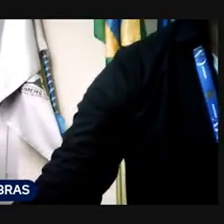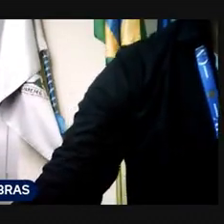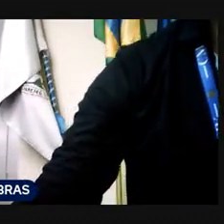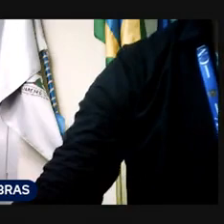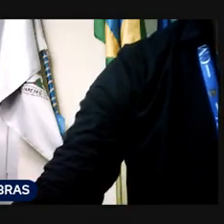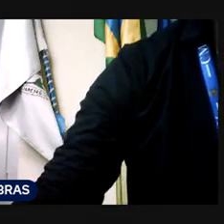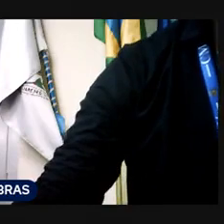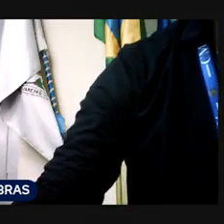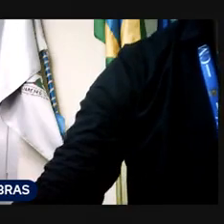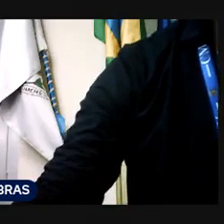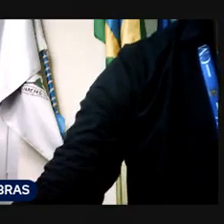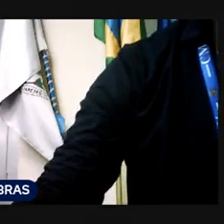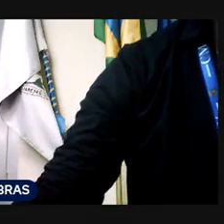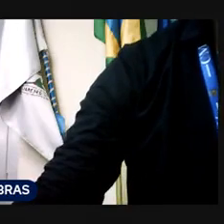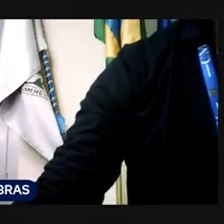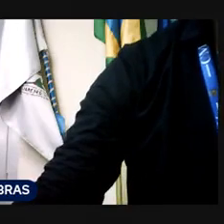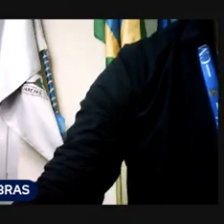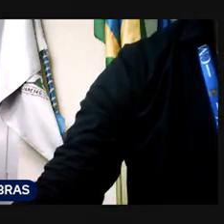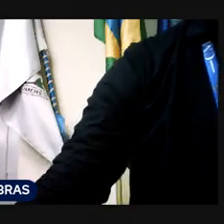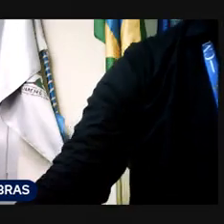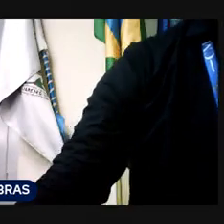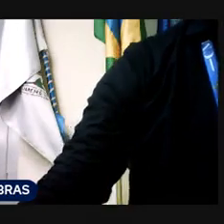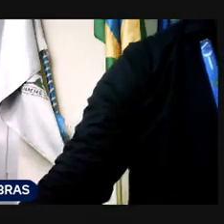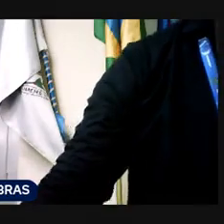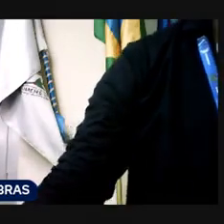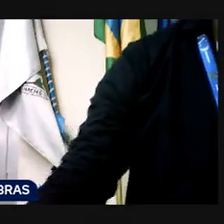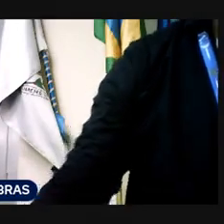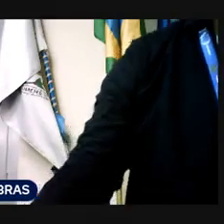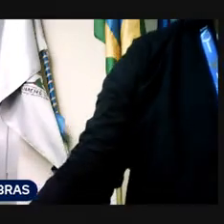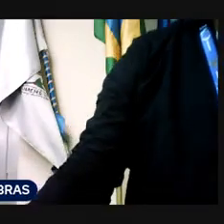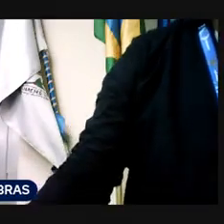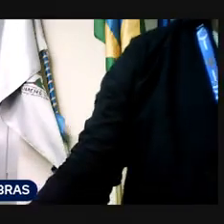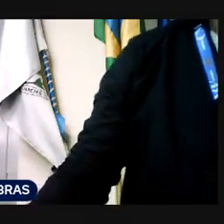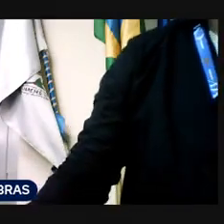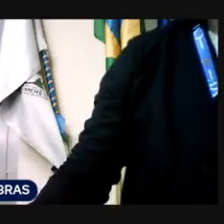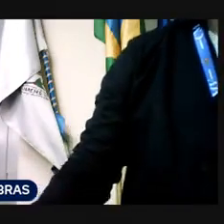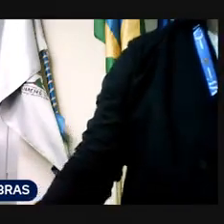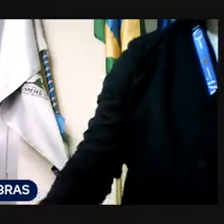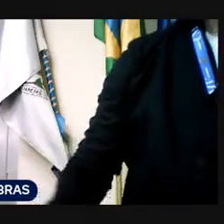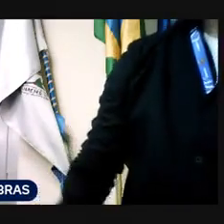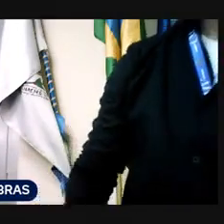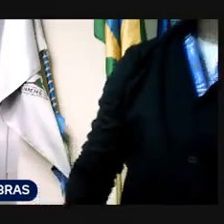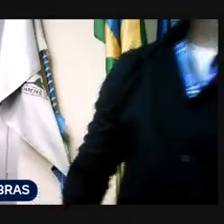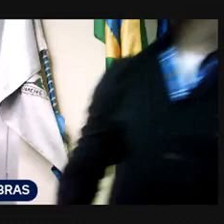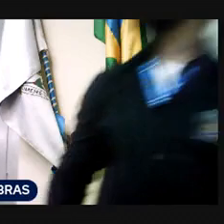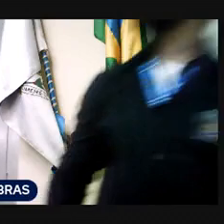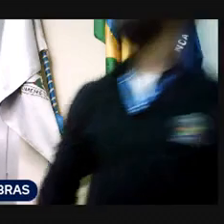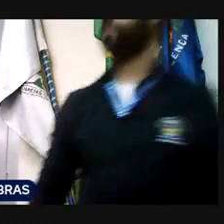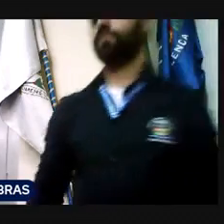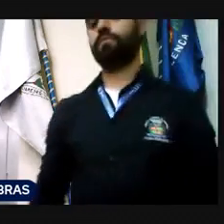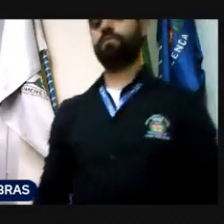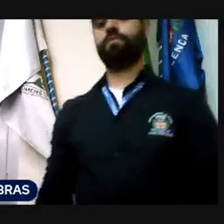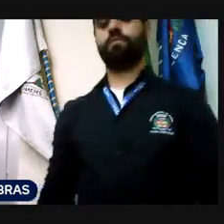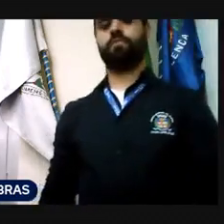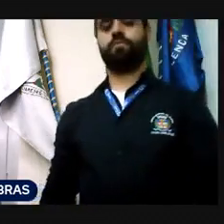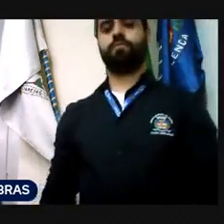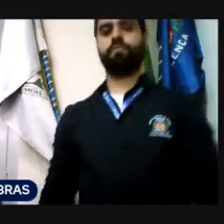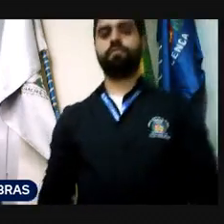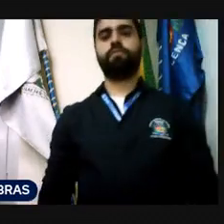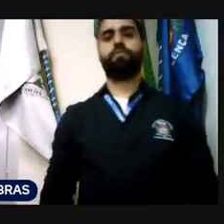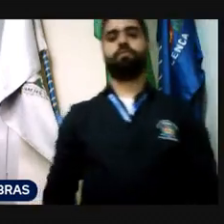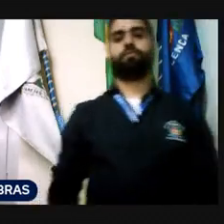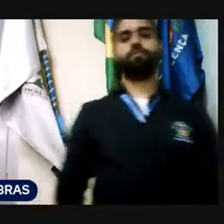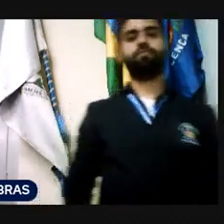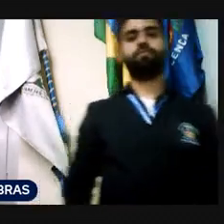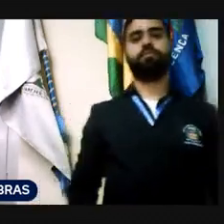oneroso para a Tecban, para quem faz aí esse atendimento. Então, a gente pede aí que a população vá